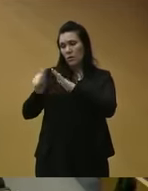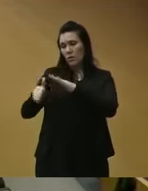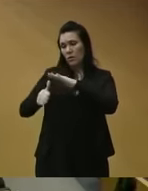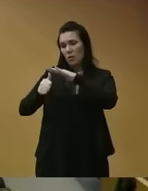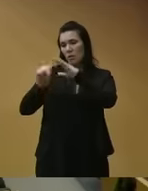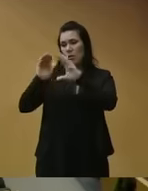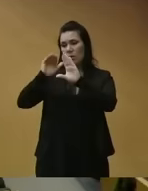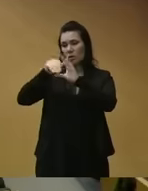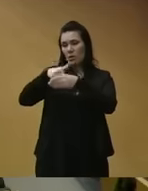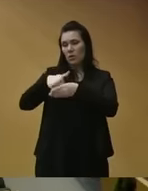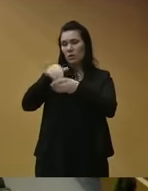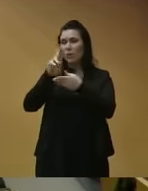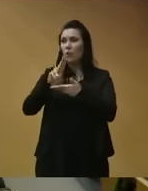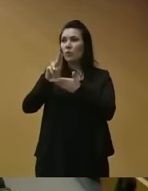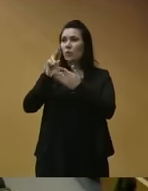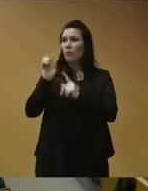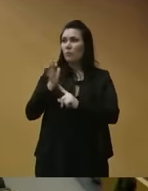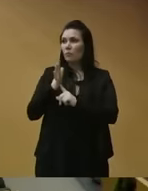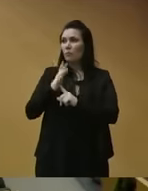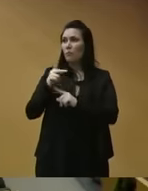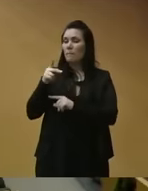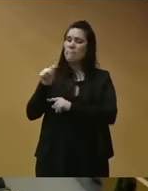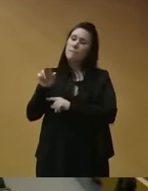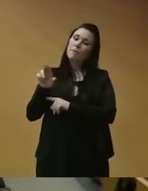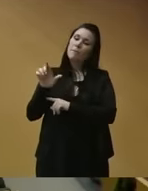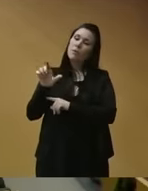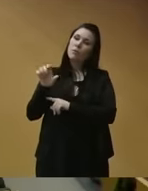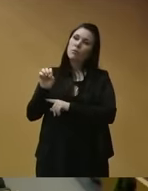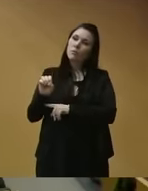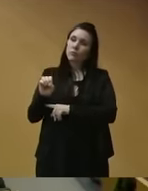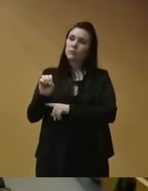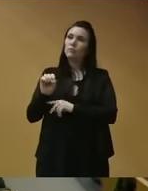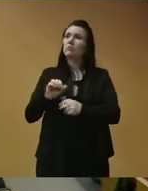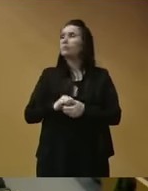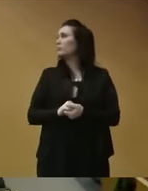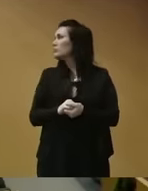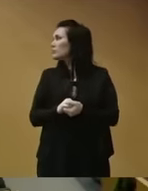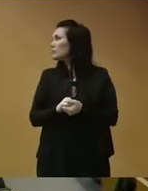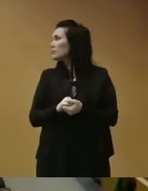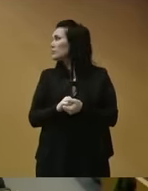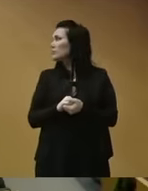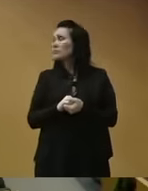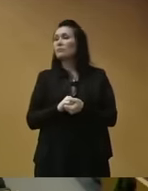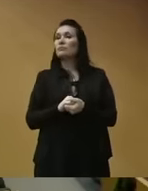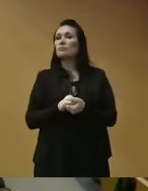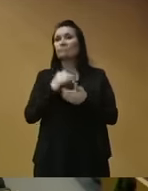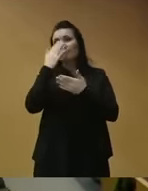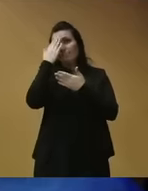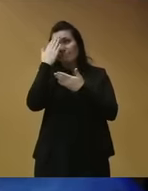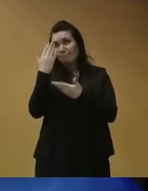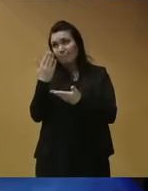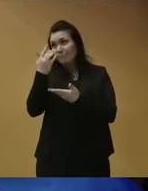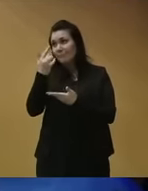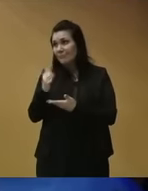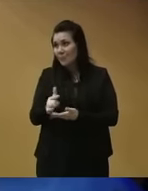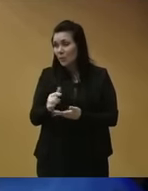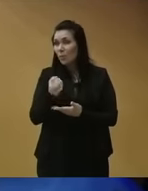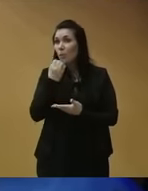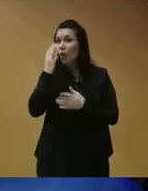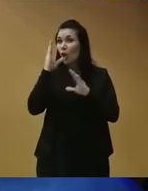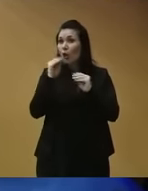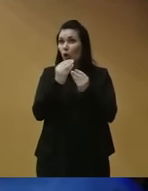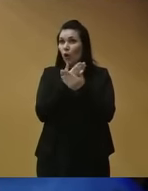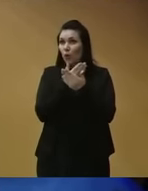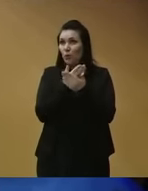Universidade Federal de Pelotas, professor Paulo Roberto Ferreira Júnior. Muito obrigado. Mais uma vez, boa noite